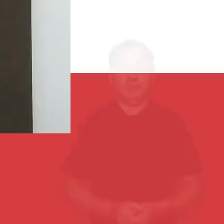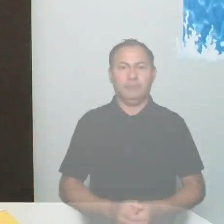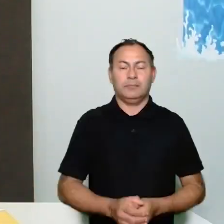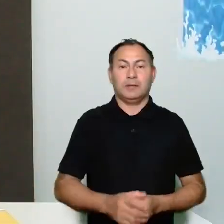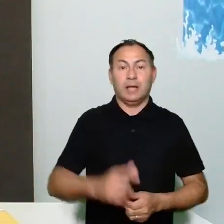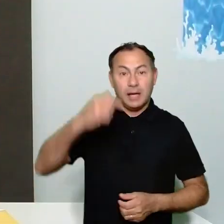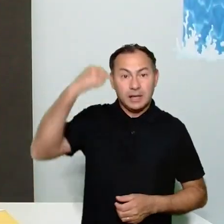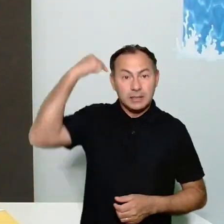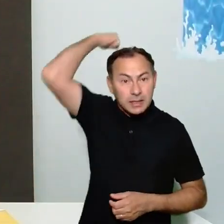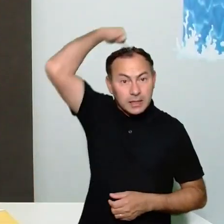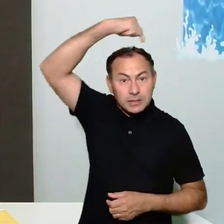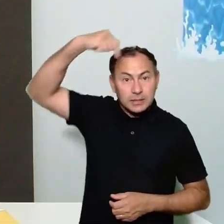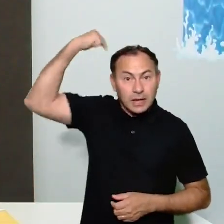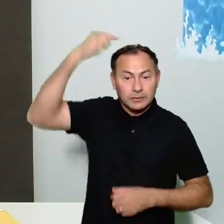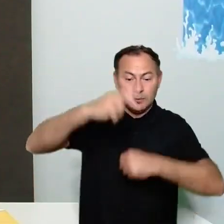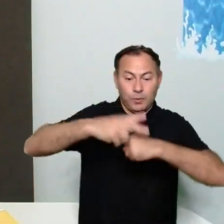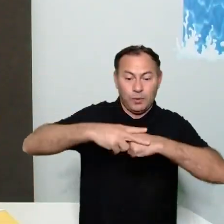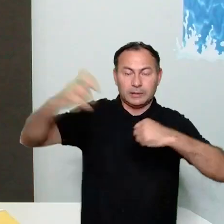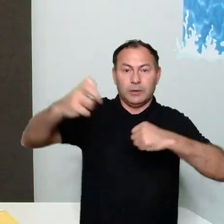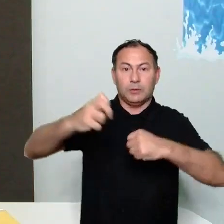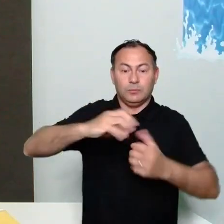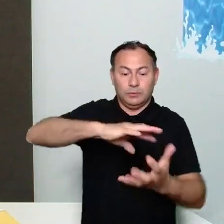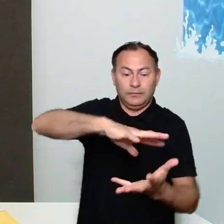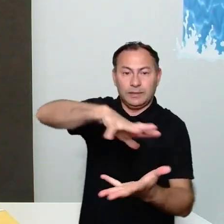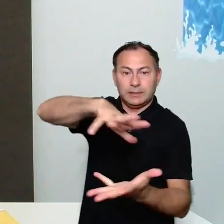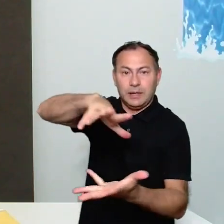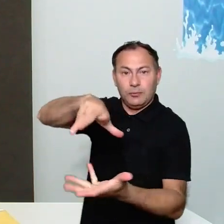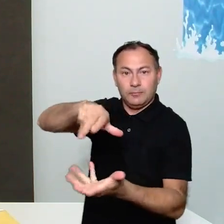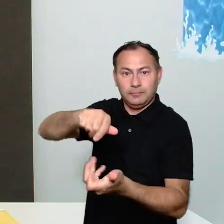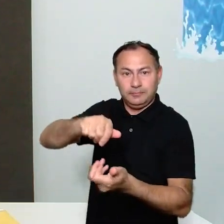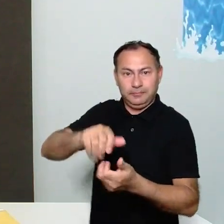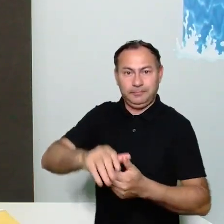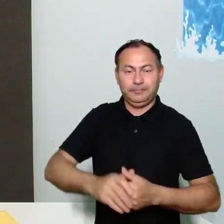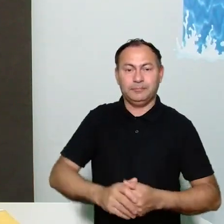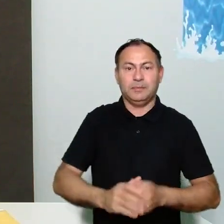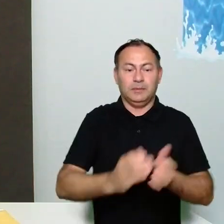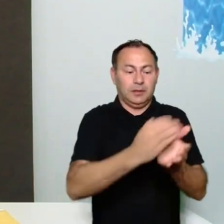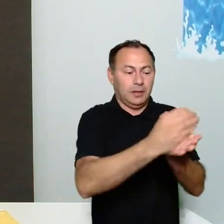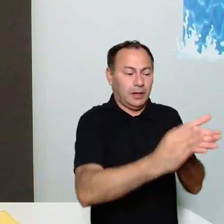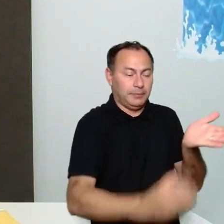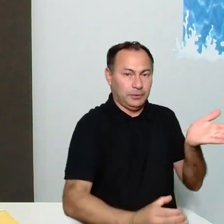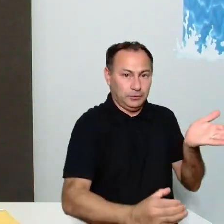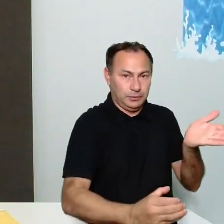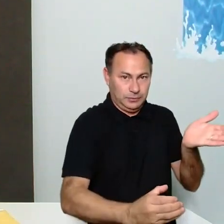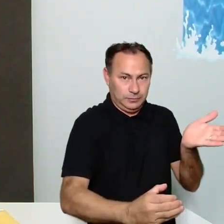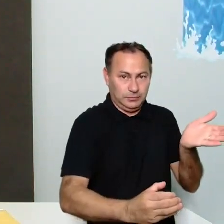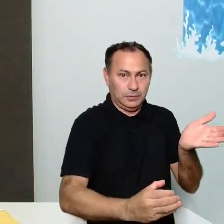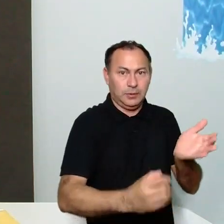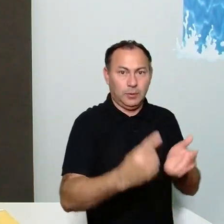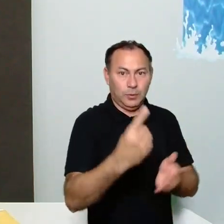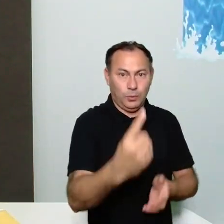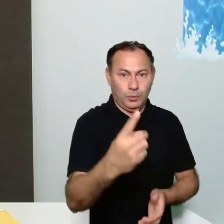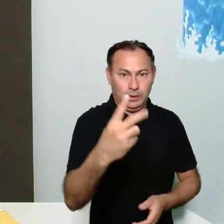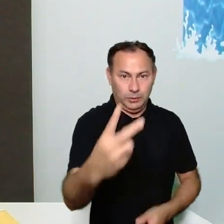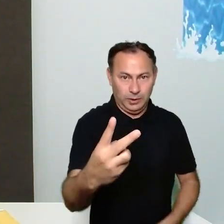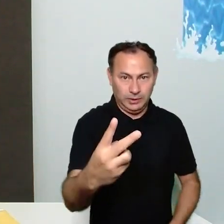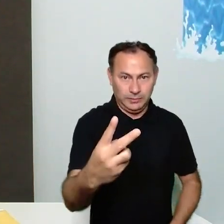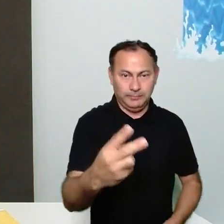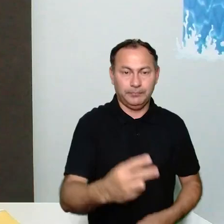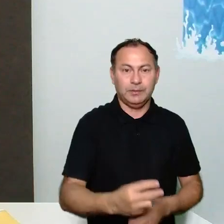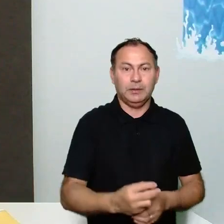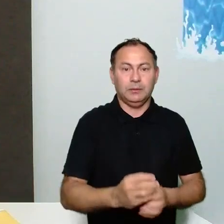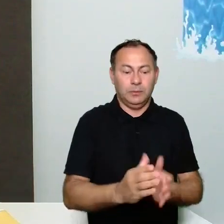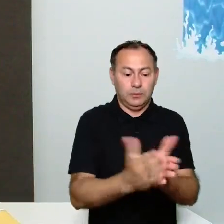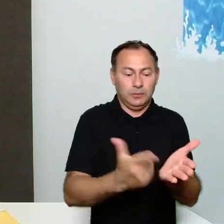A Santidade e Vocação Universal, capítulos 1 e 2,